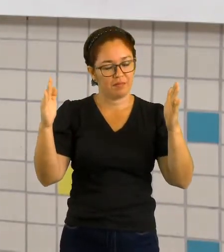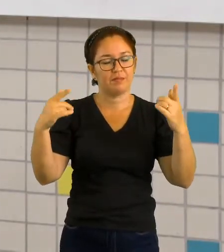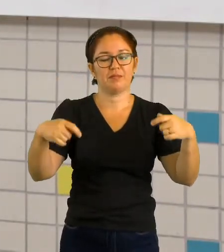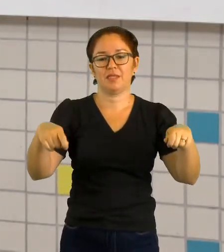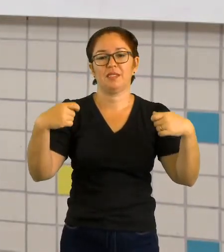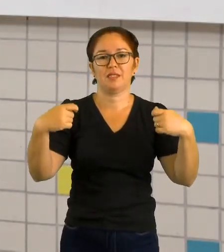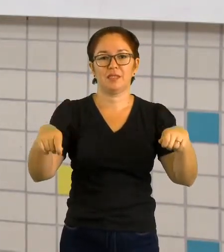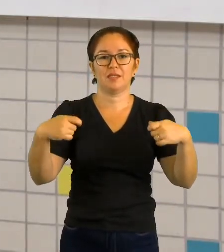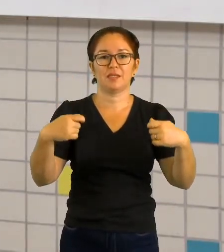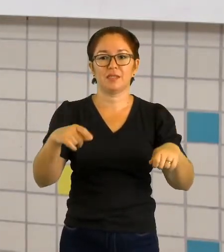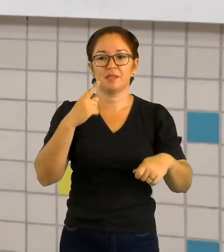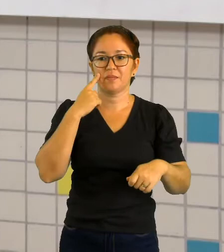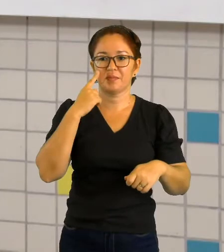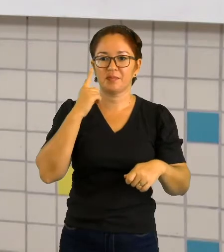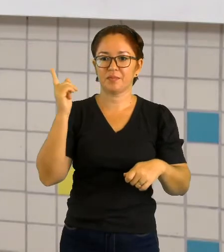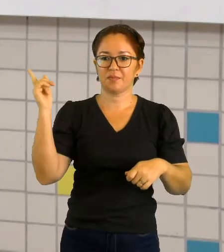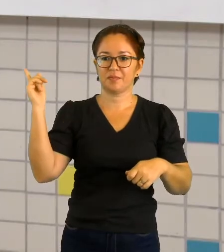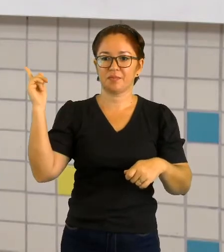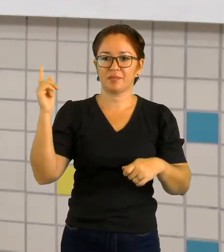escrever,